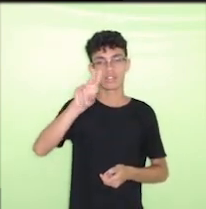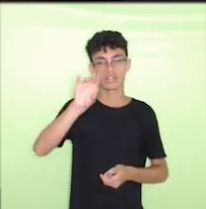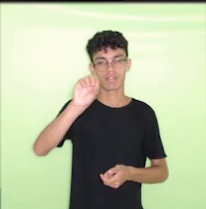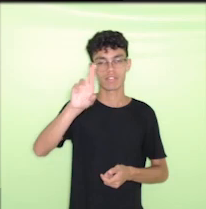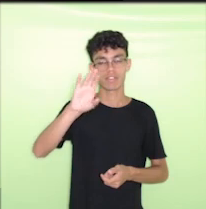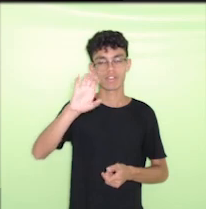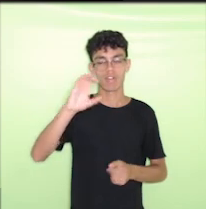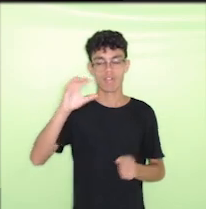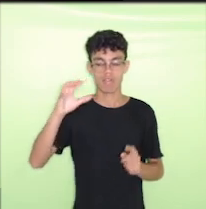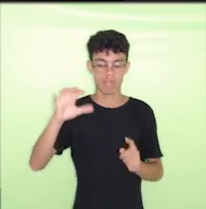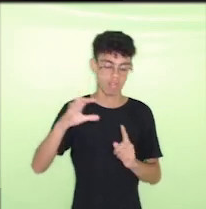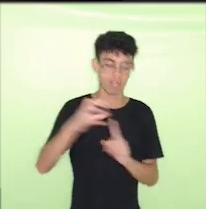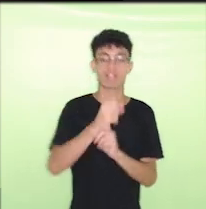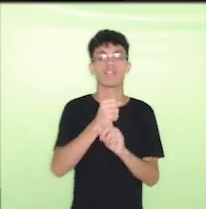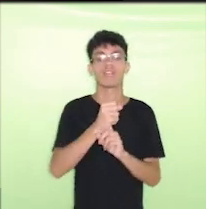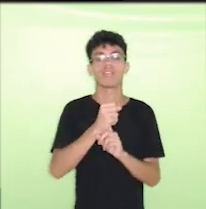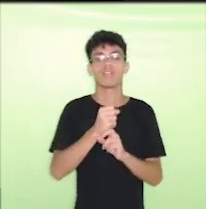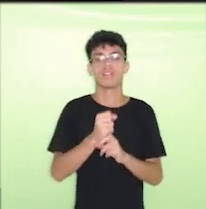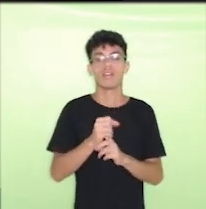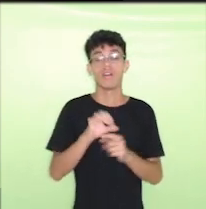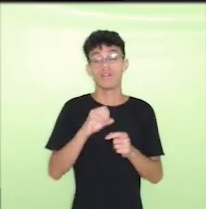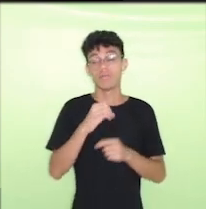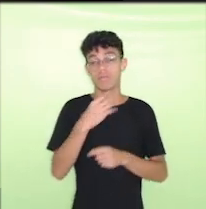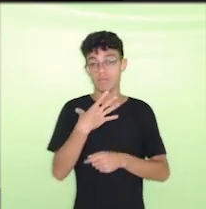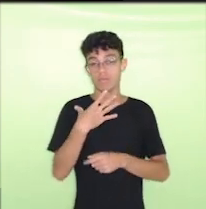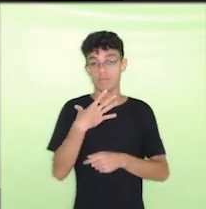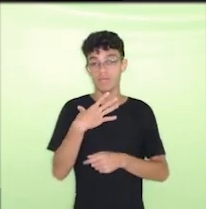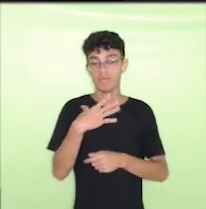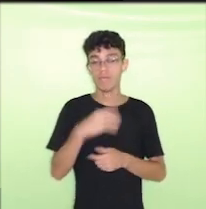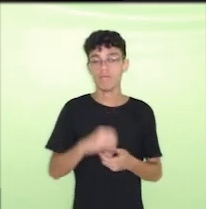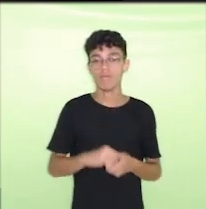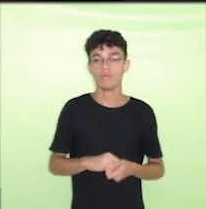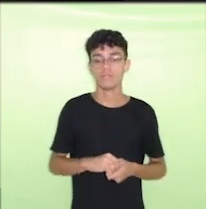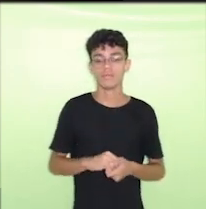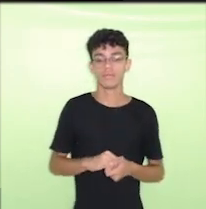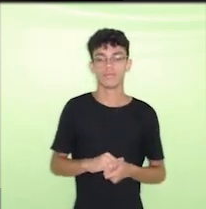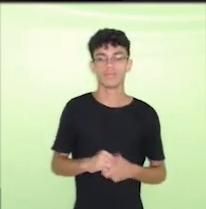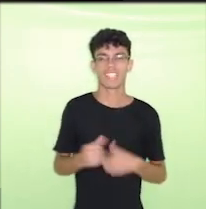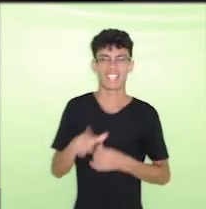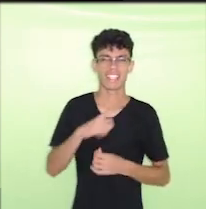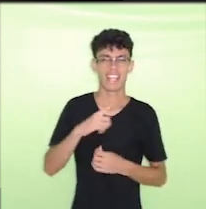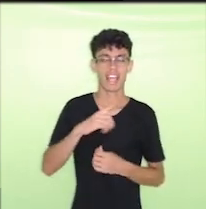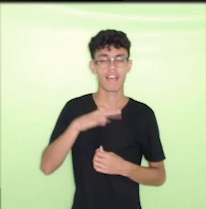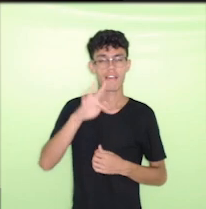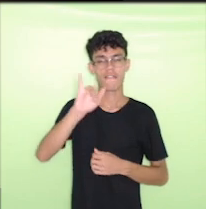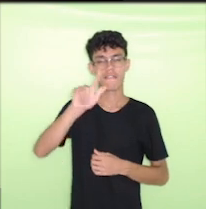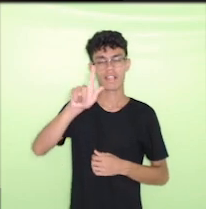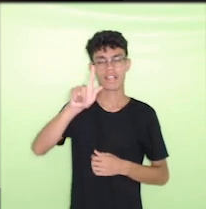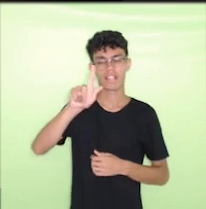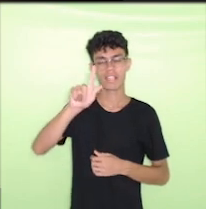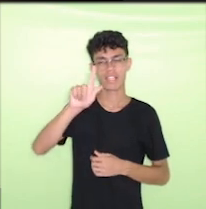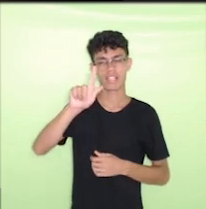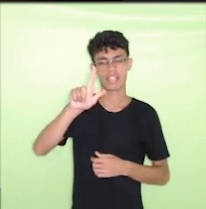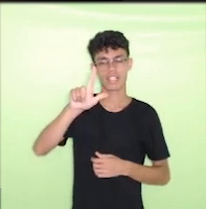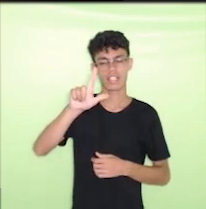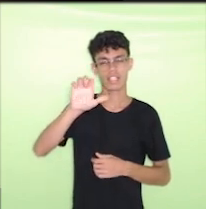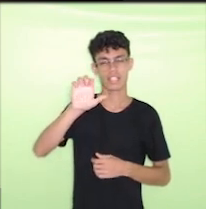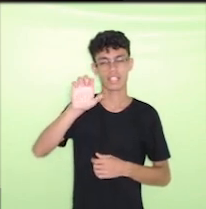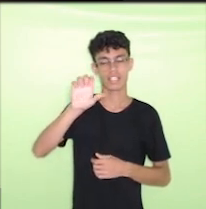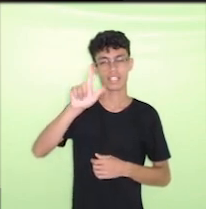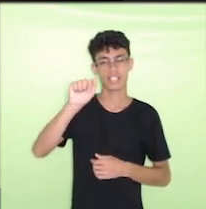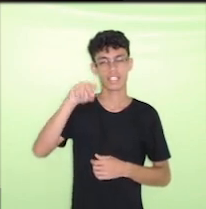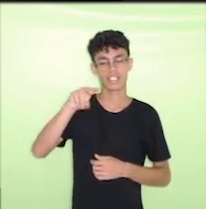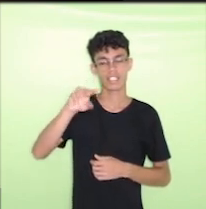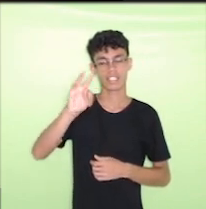isso. Mas será lícito? O quê? Existir essa espécie pirilâmpica?